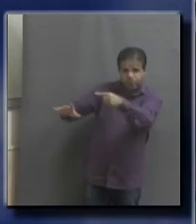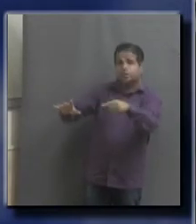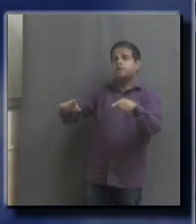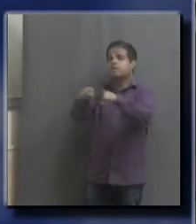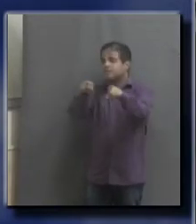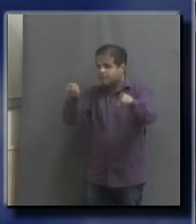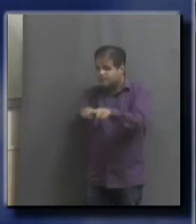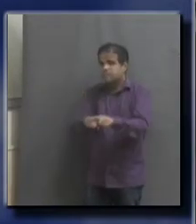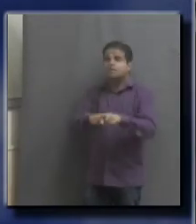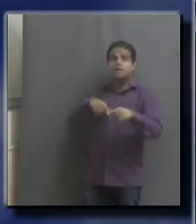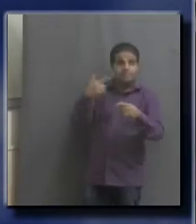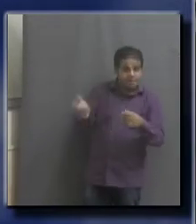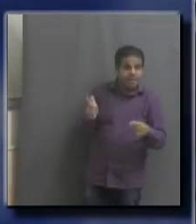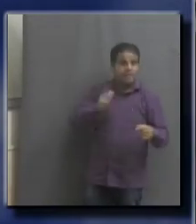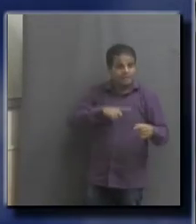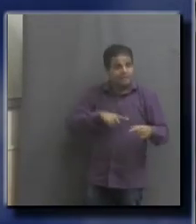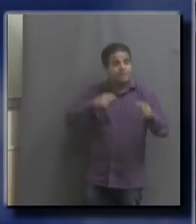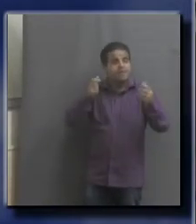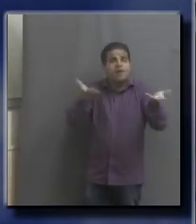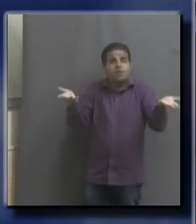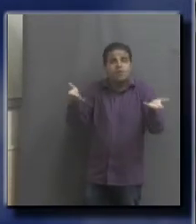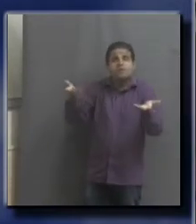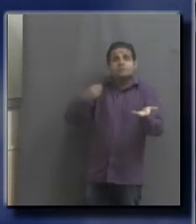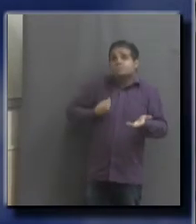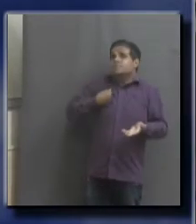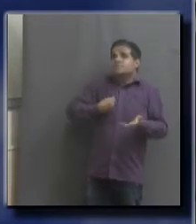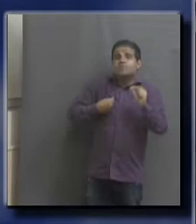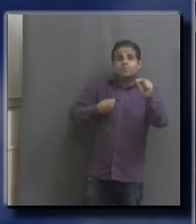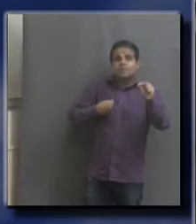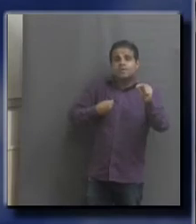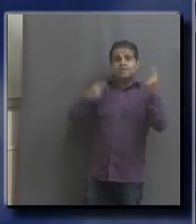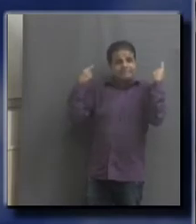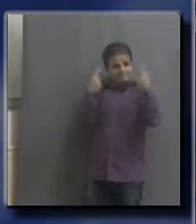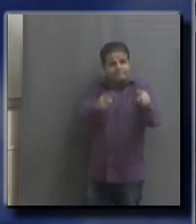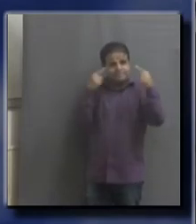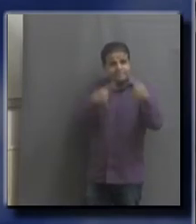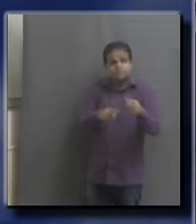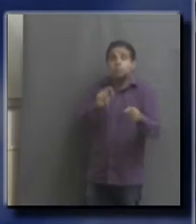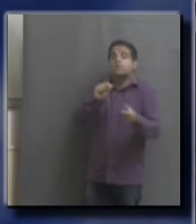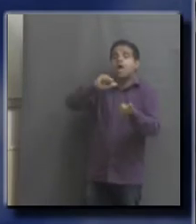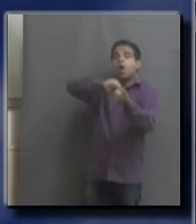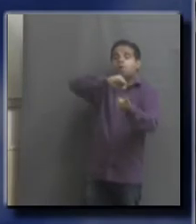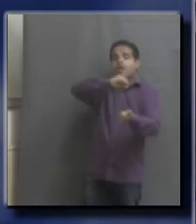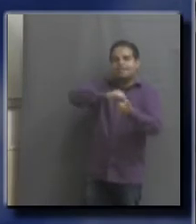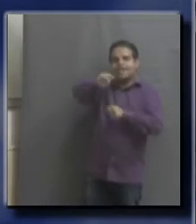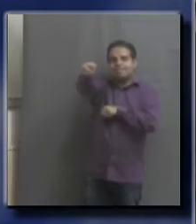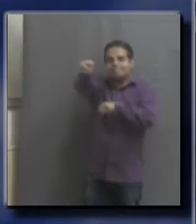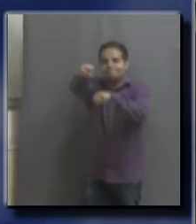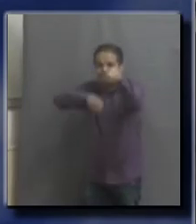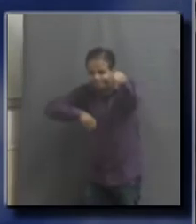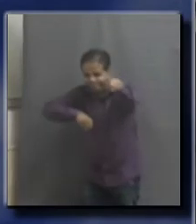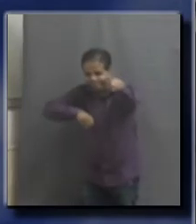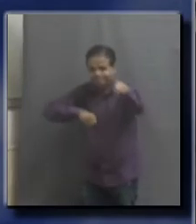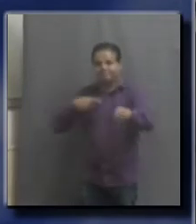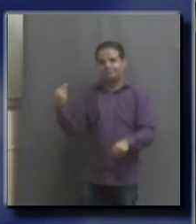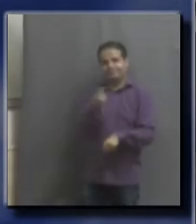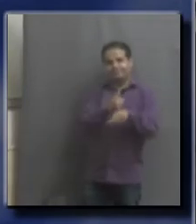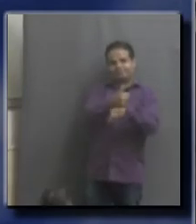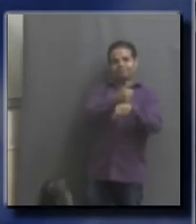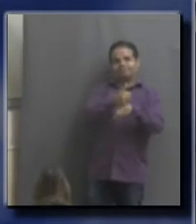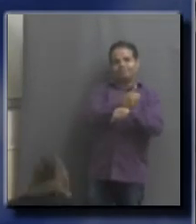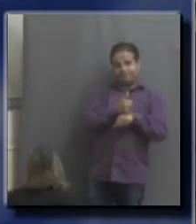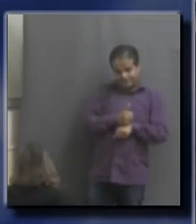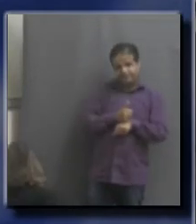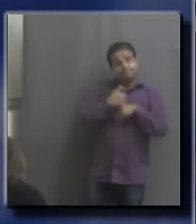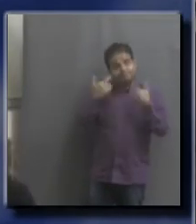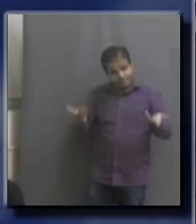todos os citados, estamos num momento também de muitos ataques à qualidade da formação dos nossos profissionais,